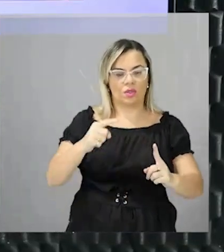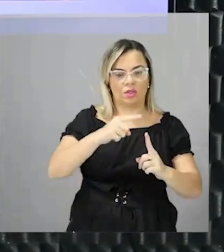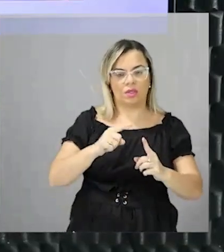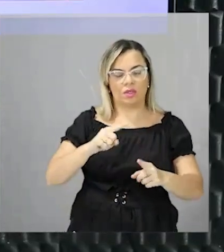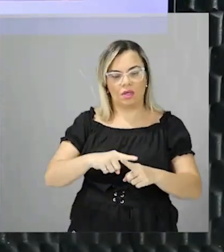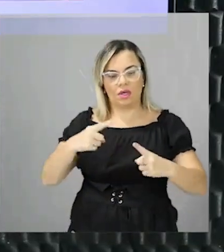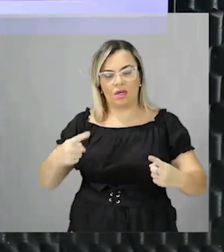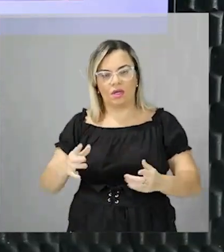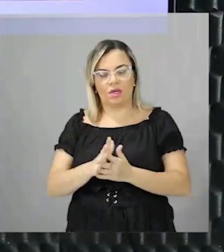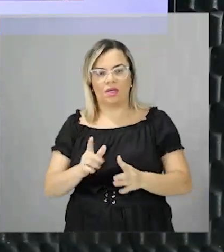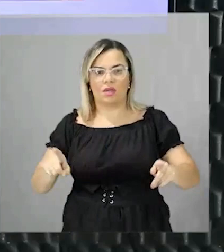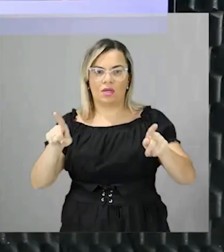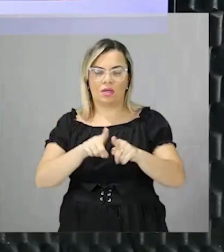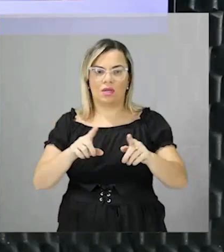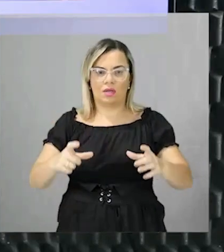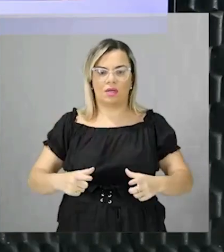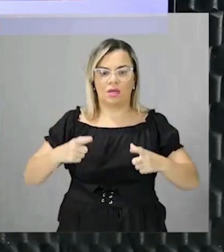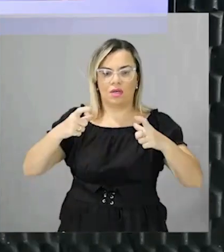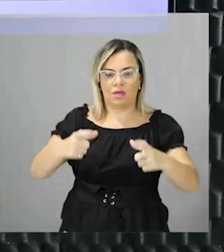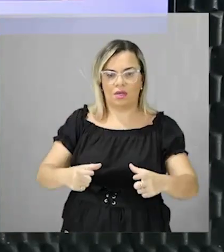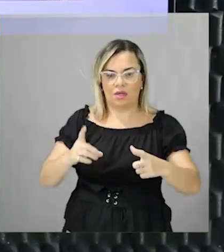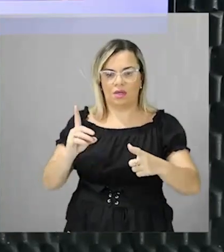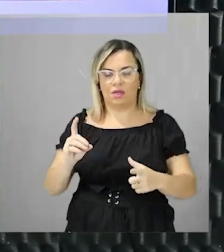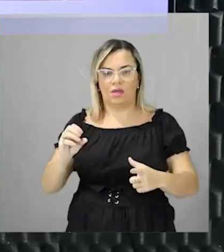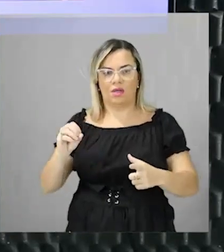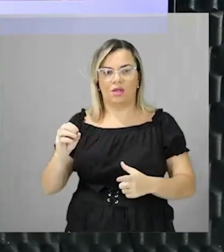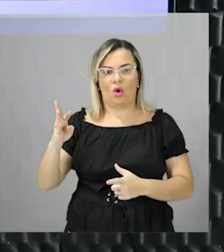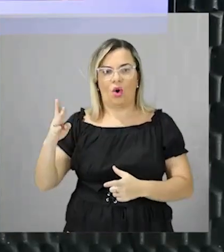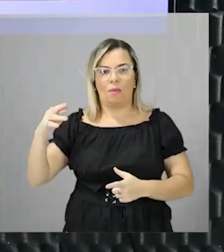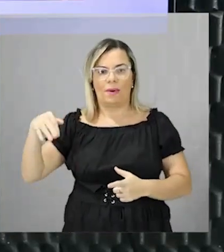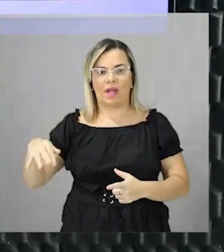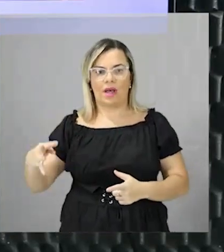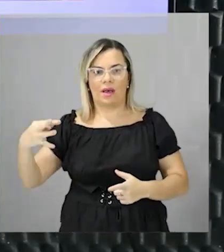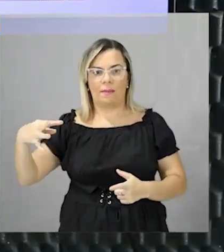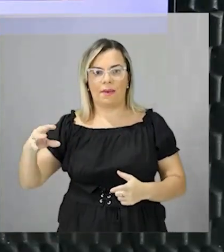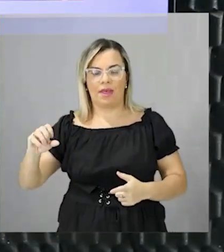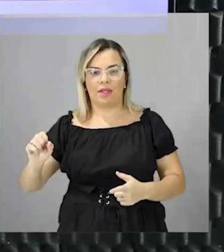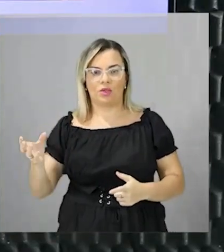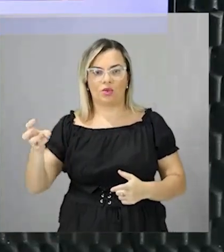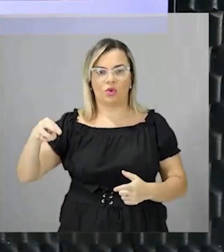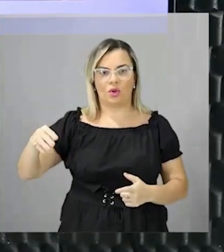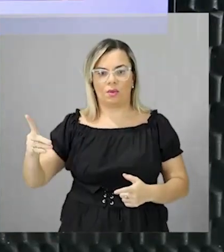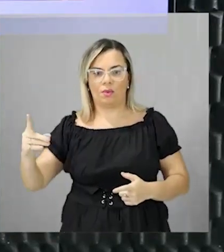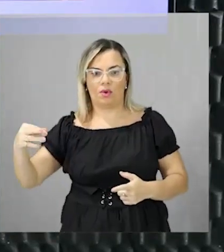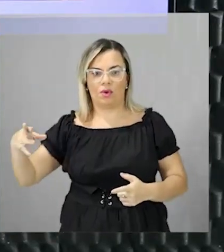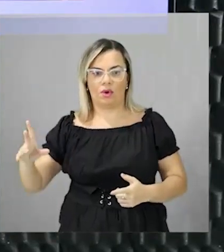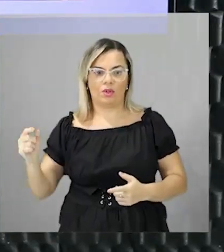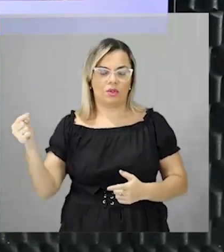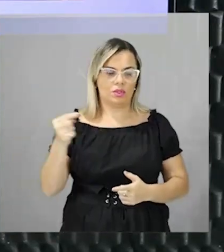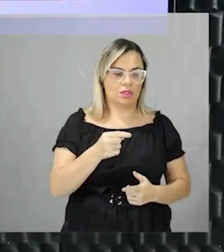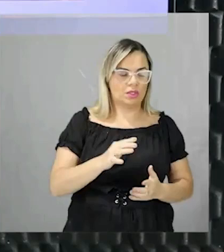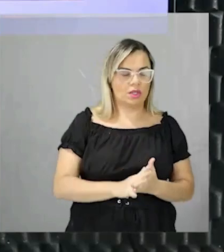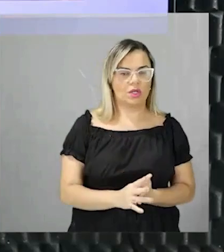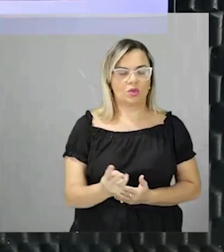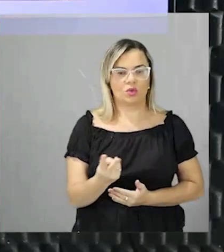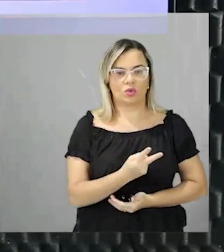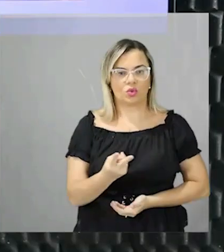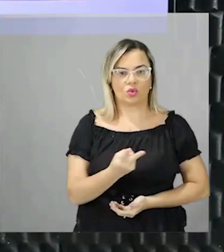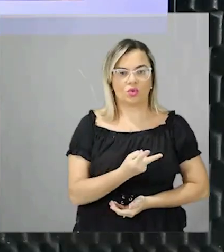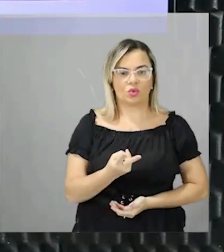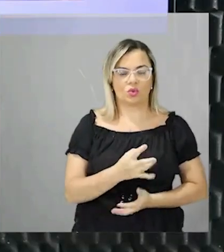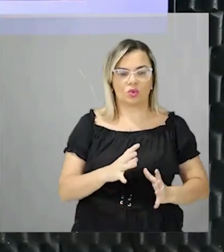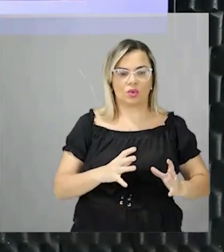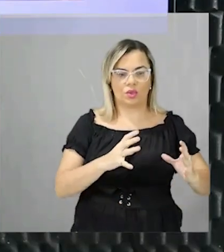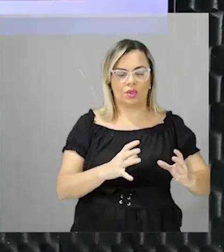tem localidades como, por exemplo, áreas de dobramentos modernos, onde essas rochas, tanto as sedimentares quanto as magmáticas, podem